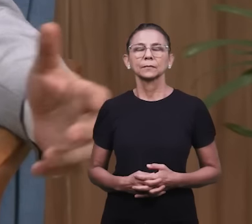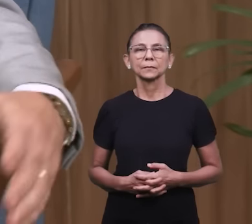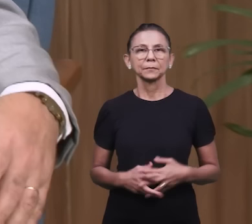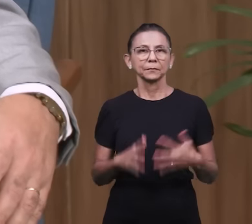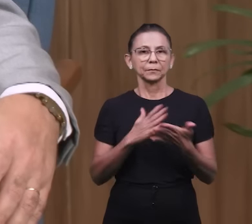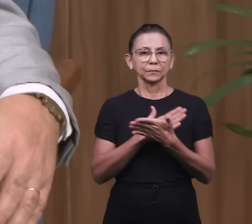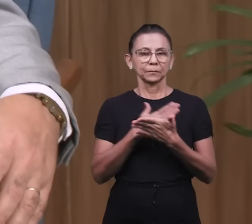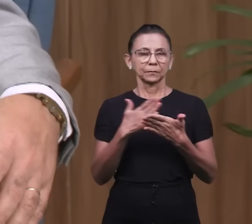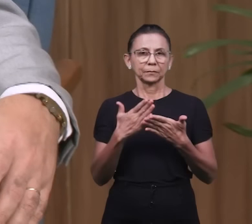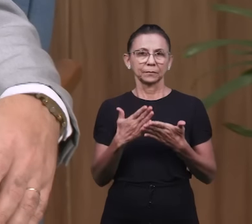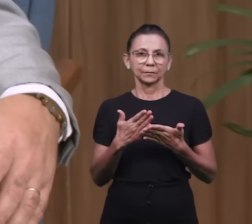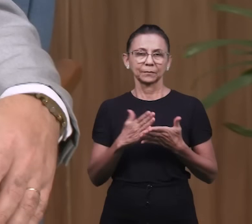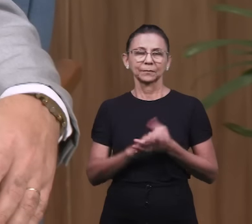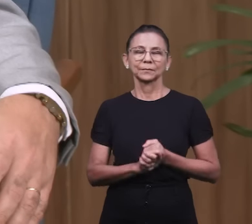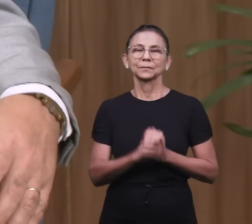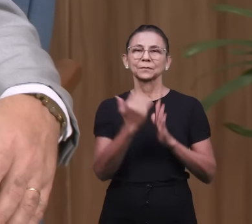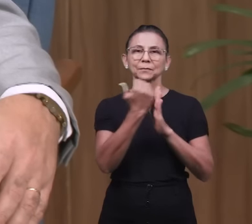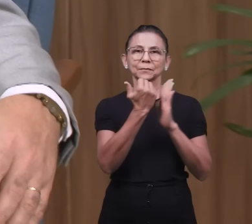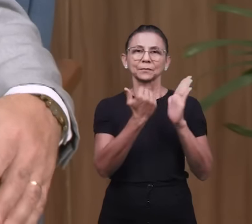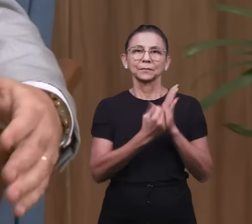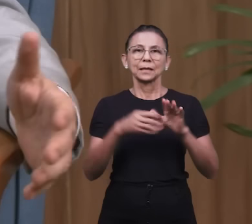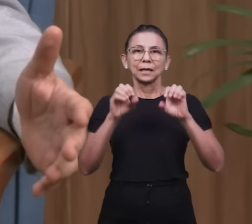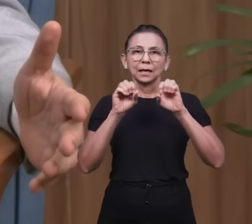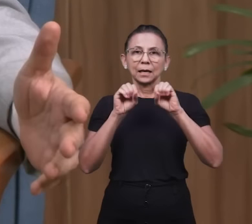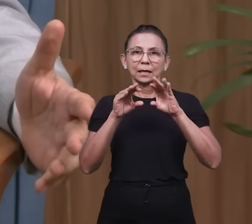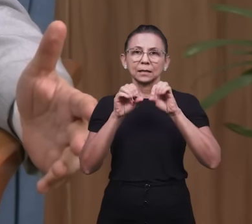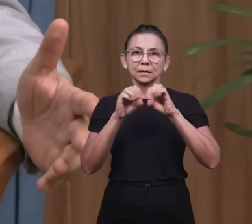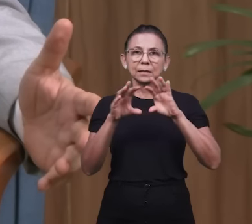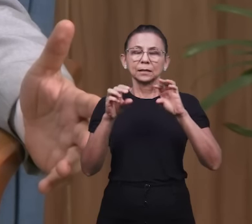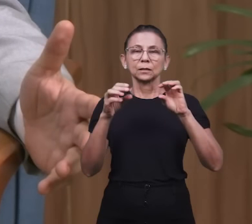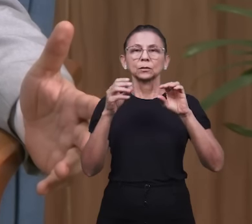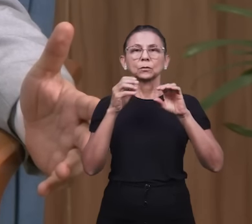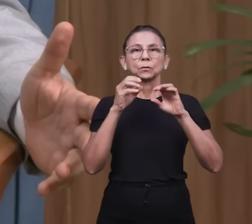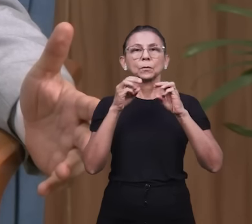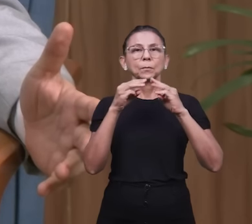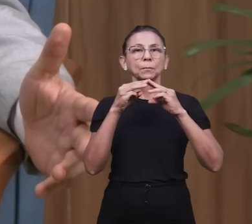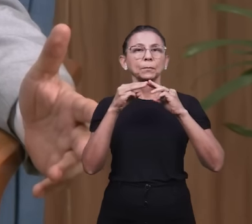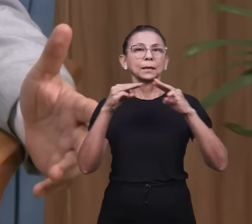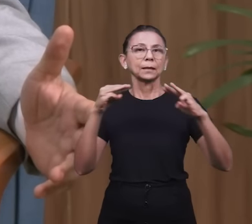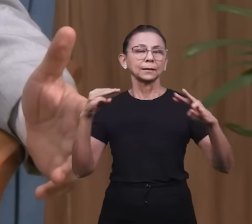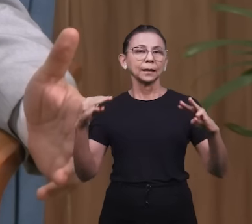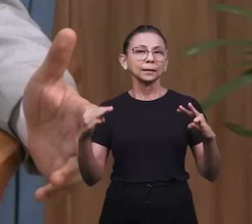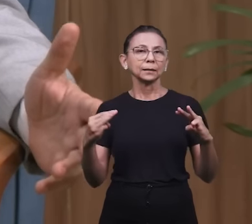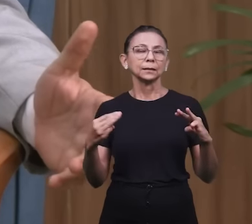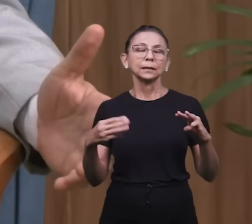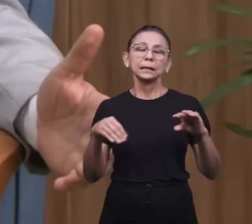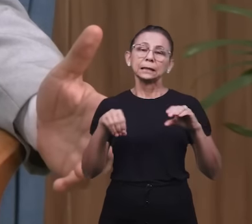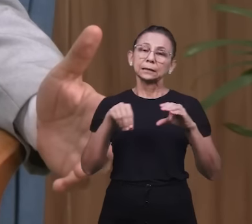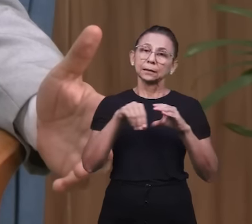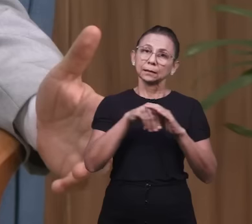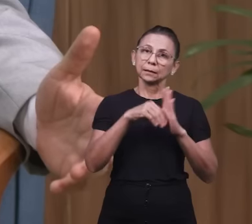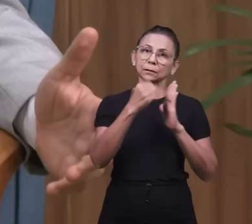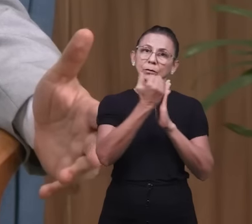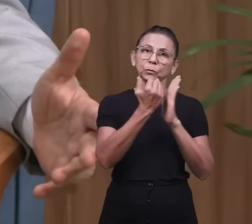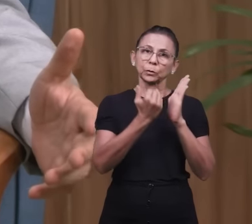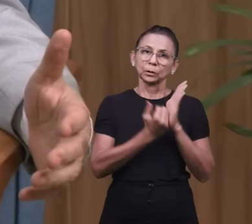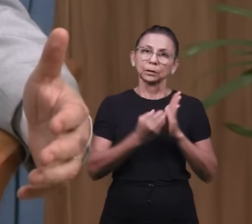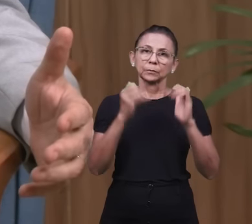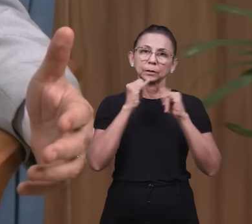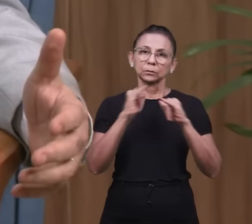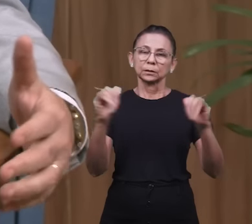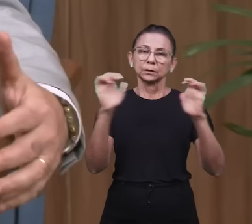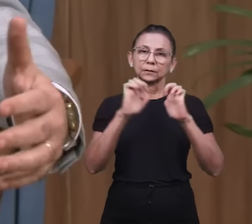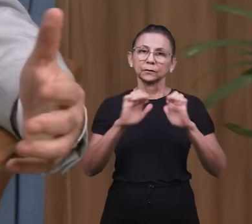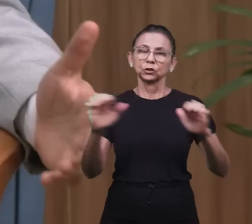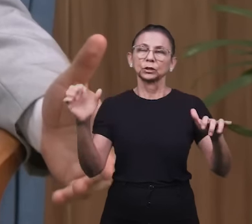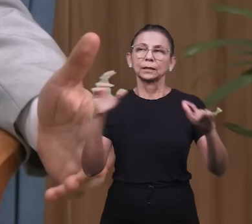e a gente começa agora o quadro lições do Maranhão aqui dentro do programa anunciando o Evangelho Eterno esse quadro que é um quadro onde